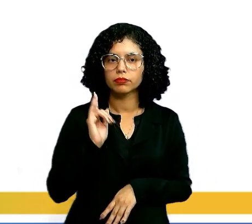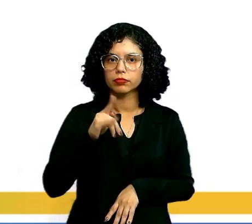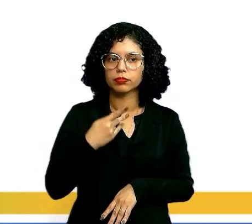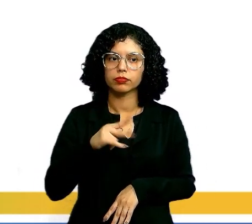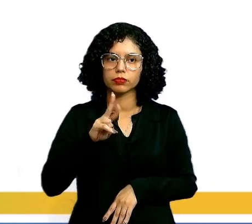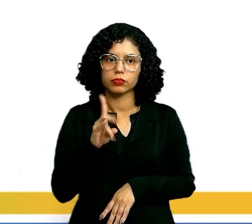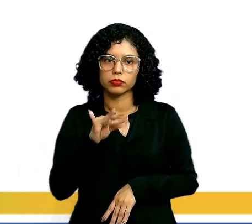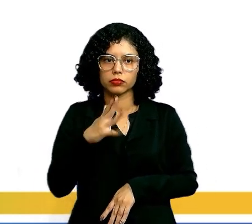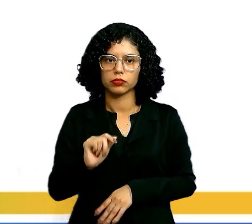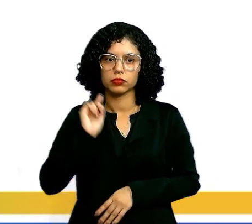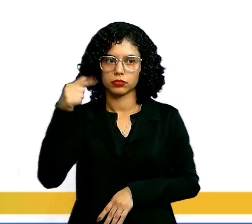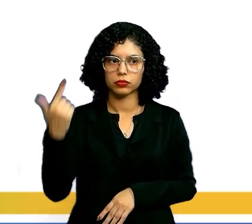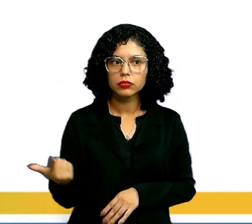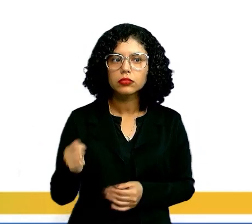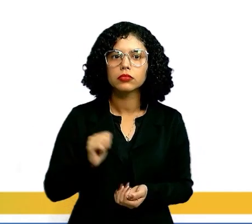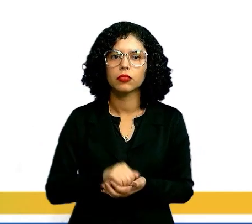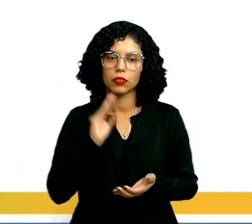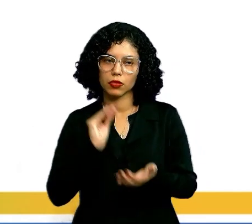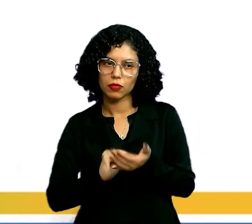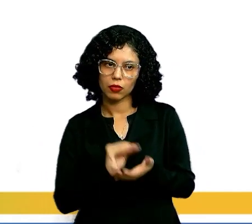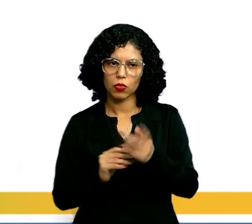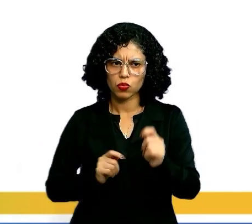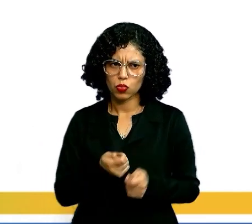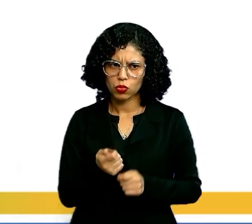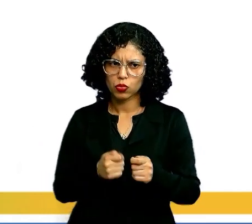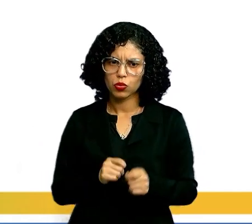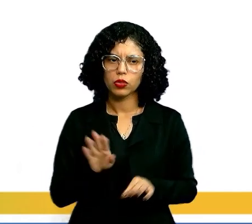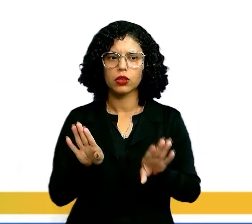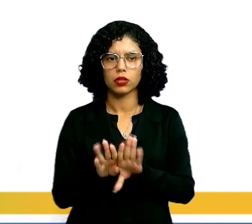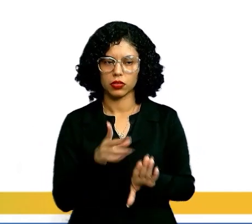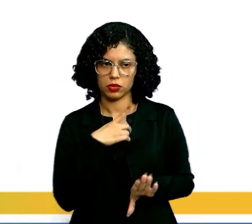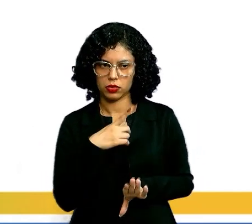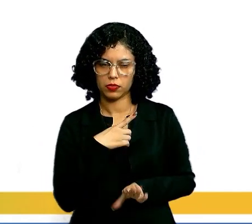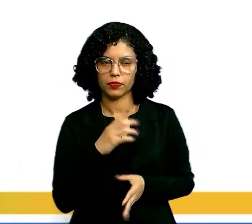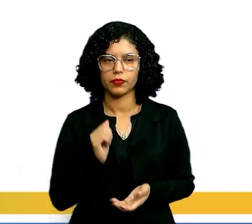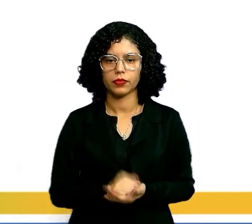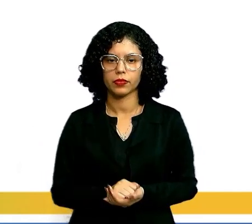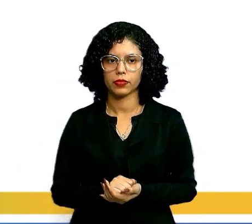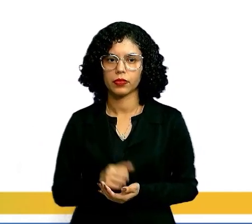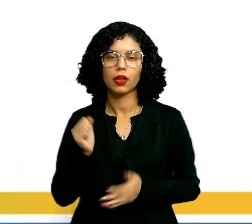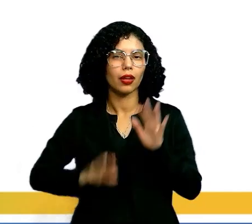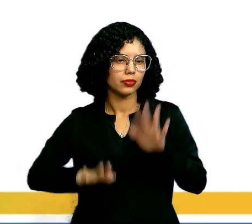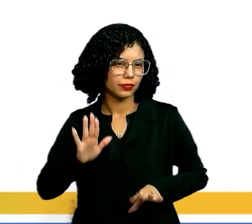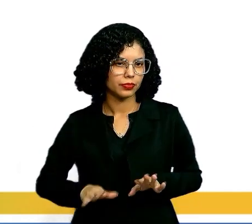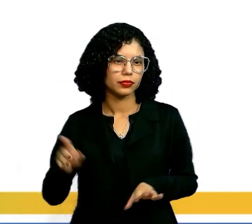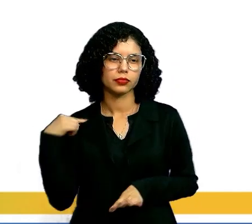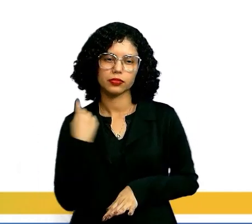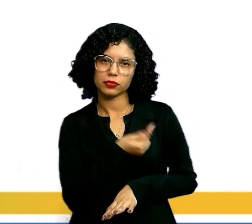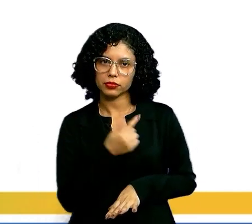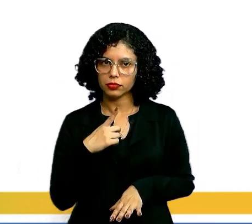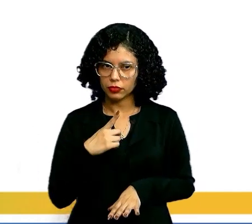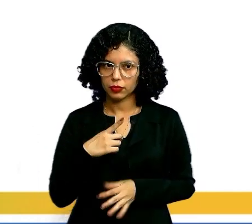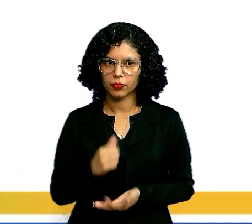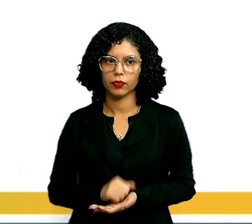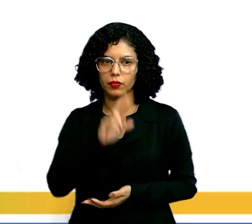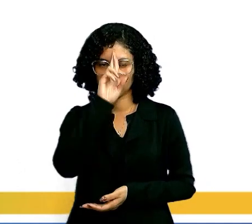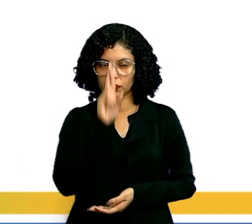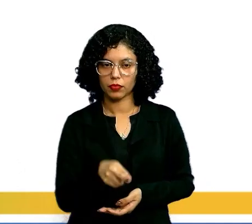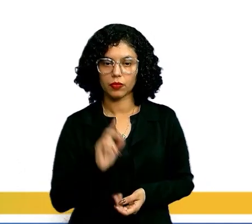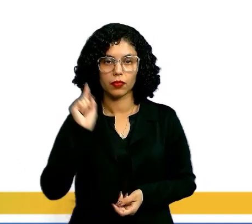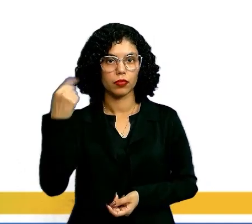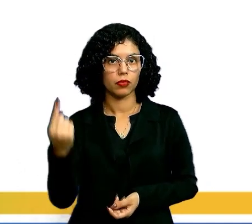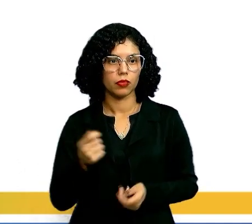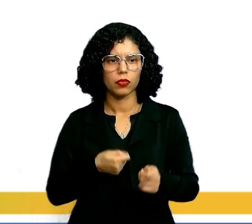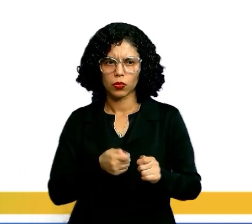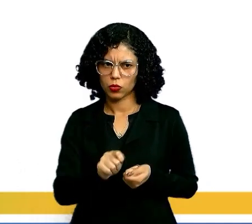apetites aquelas falta de controle Que nós tínhamos e que muitas vezes nós temos então a razão é aquela que